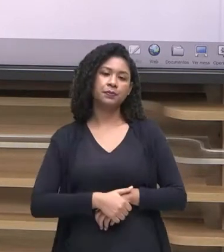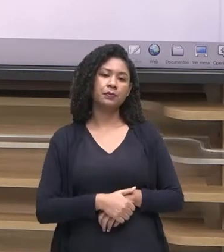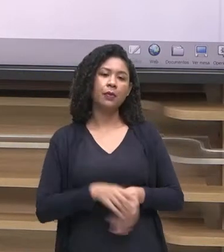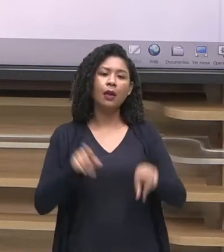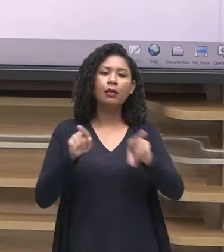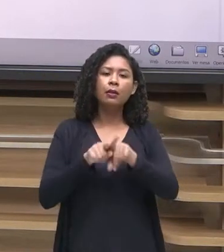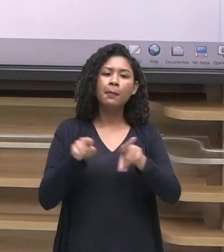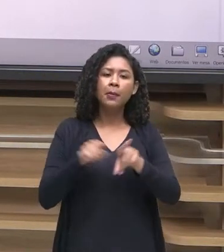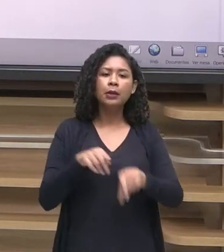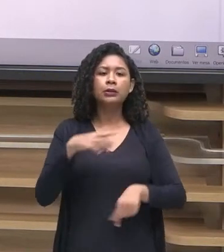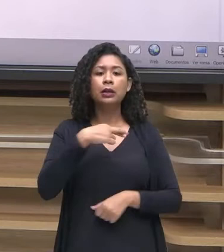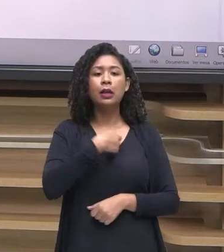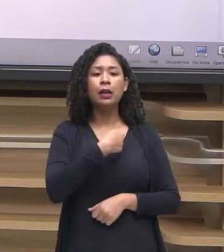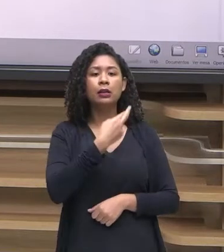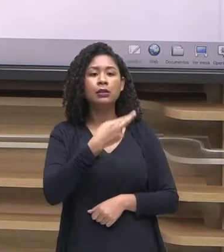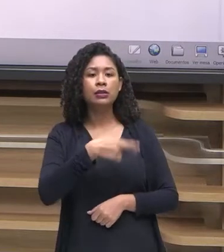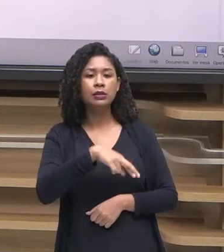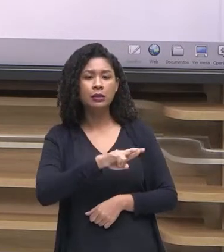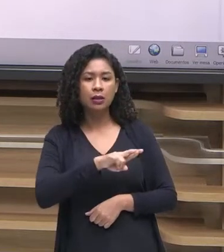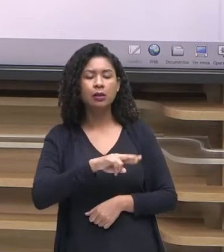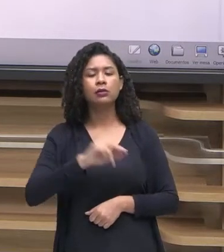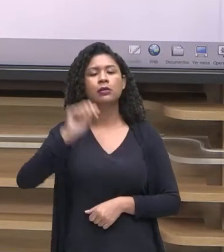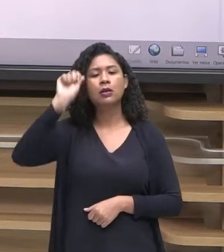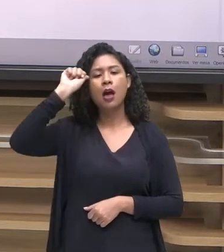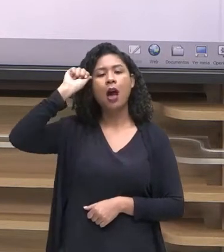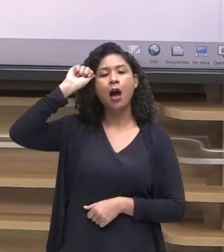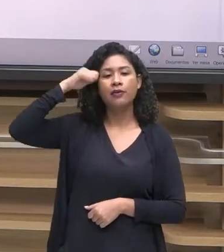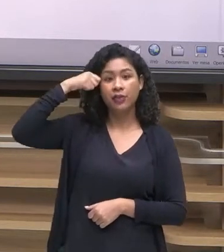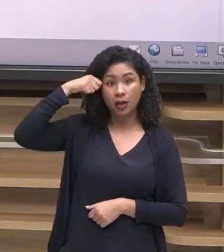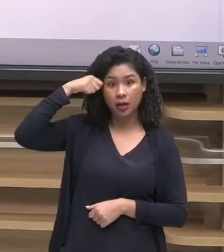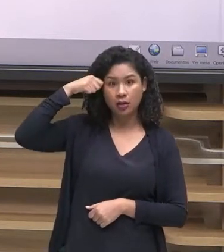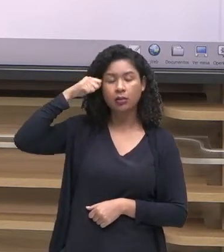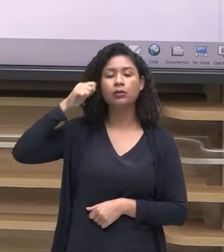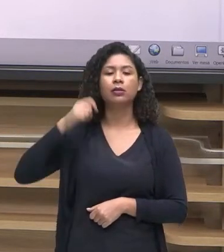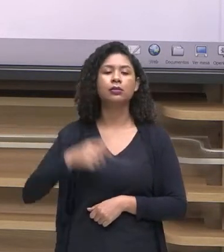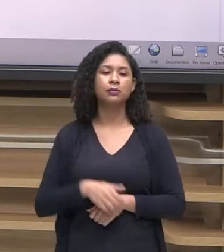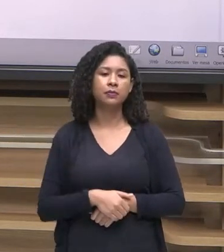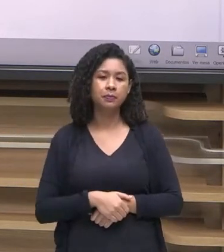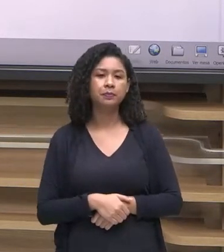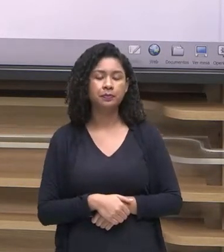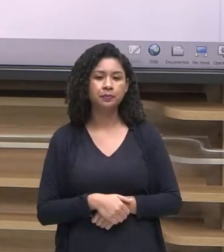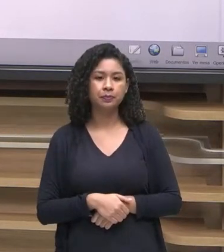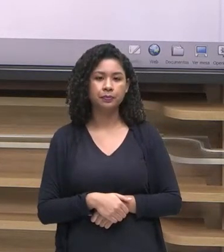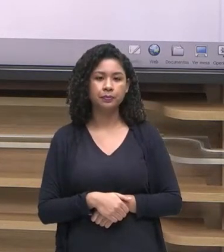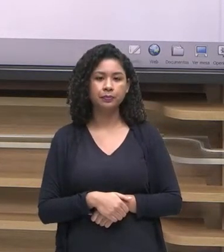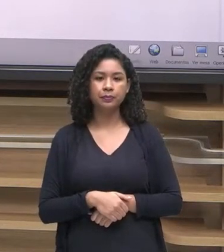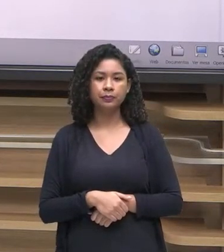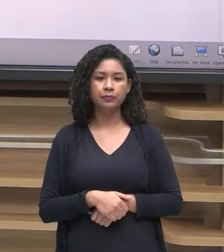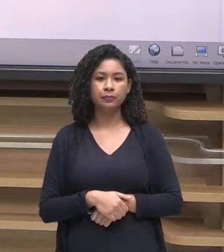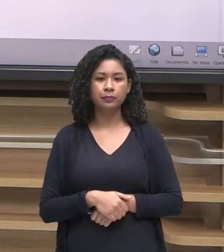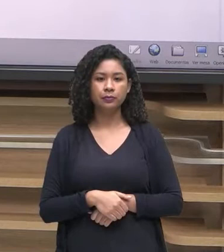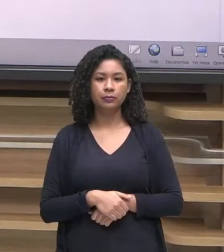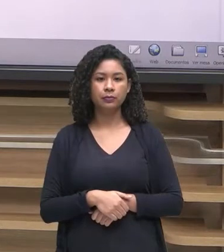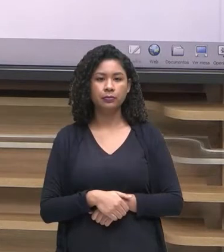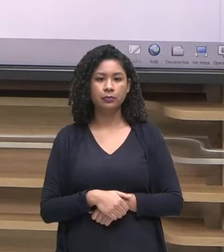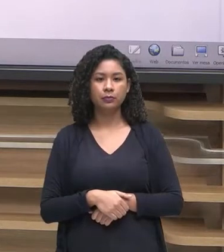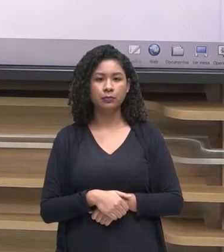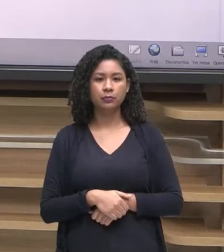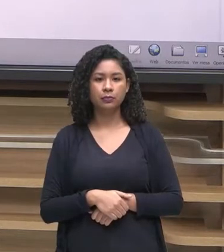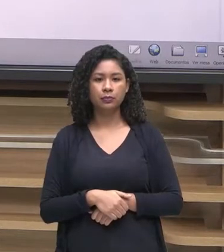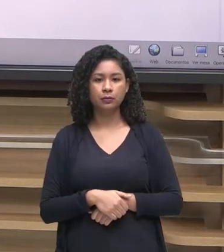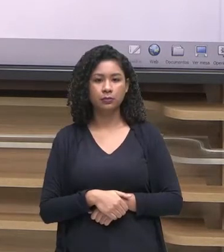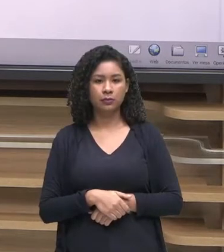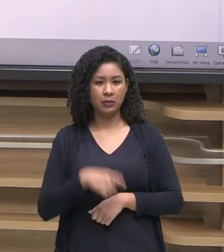as religiões de matriz afro-brasileira descendente, elas têm